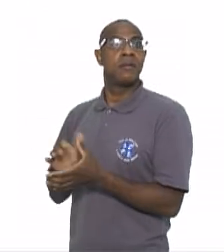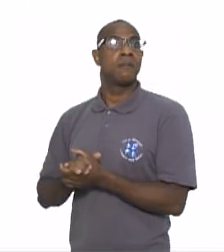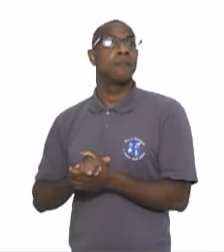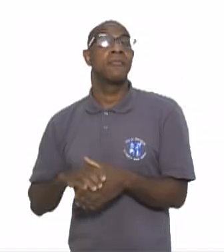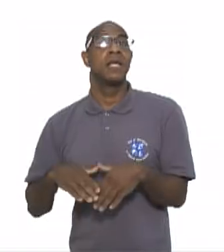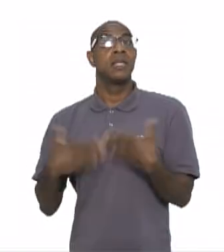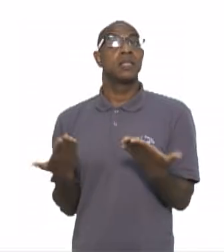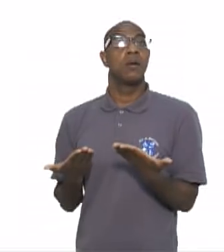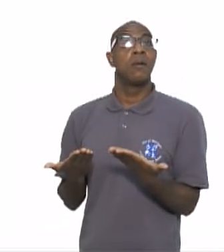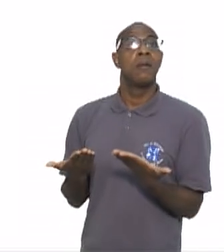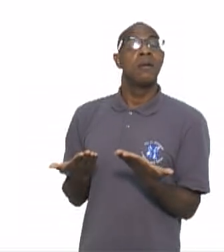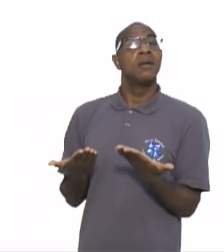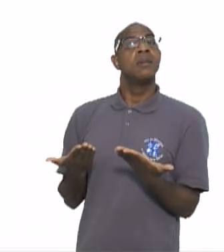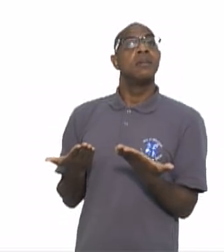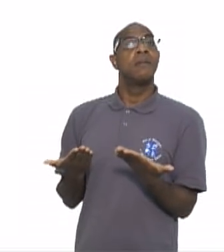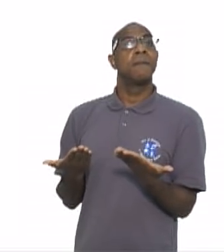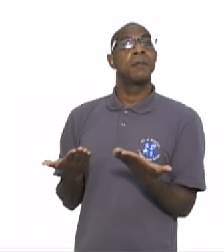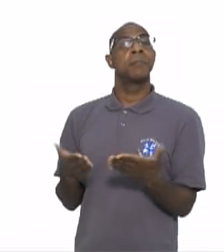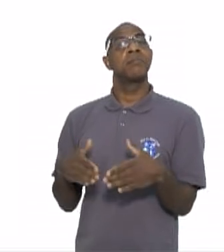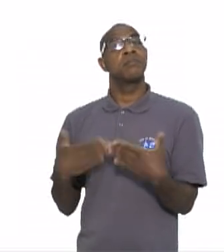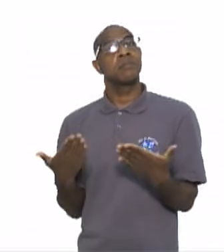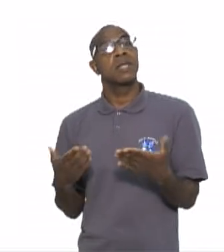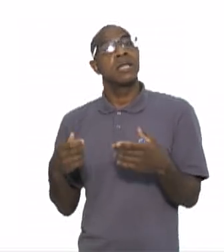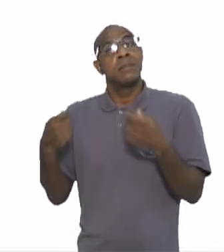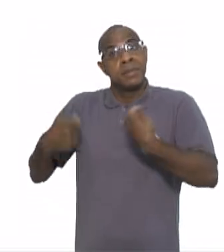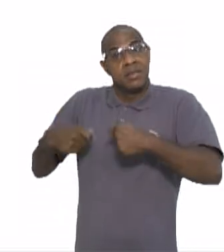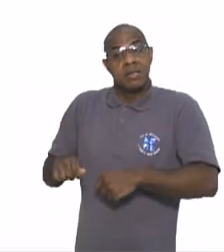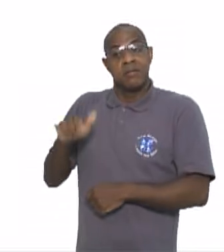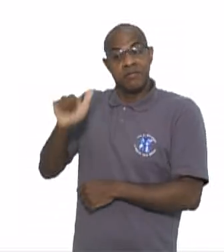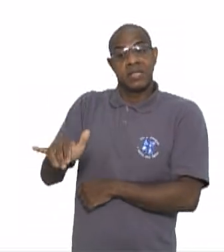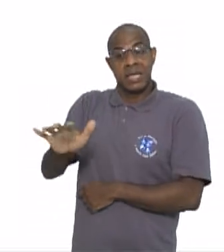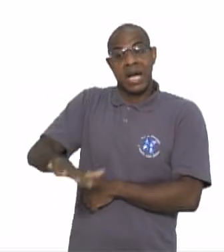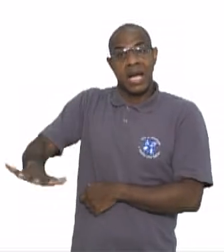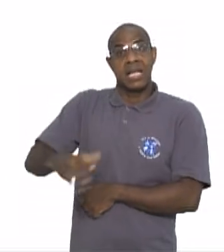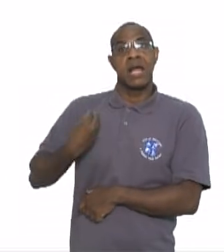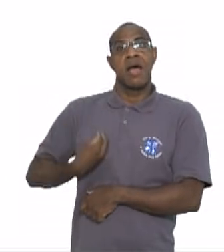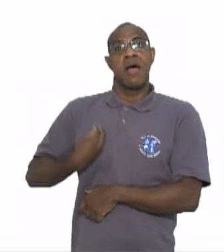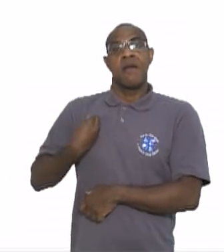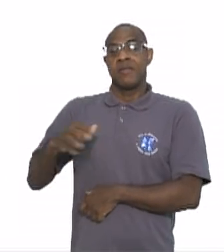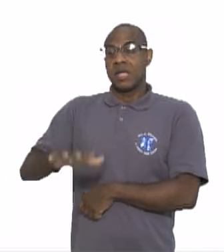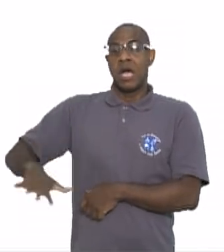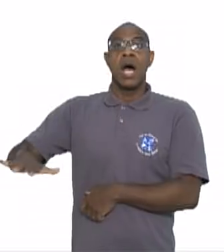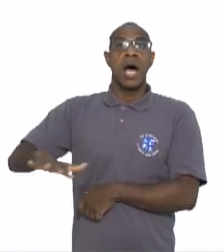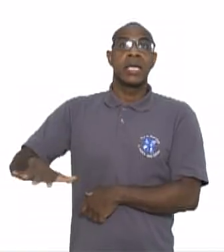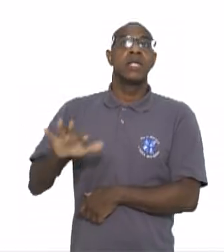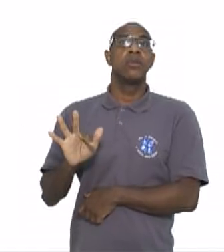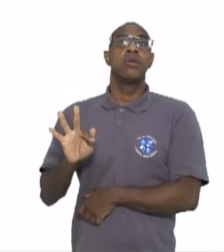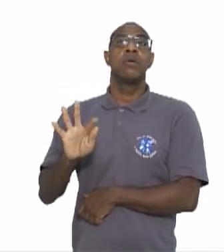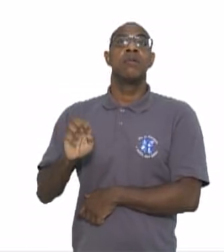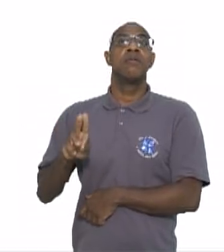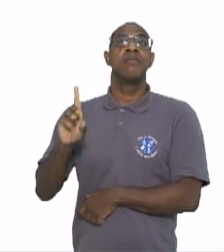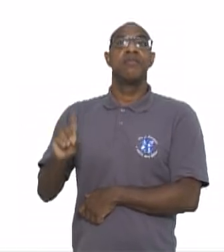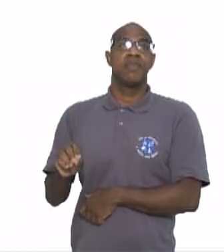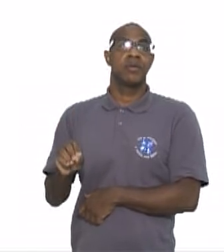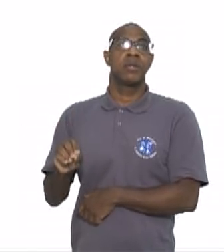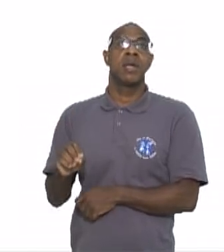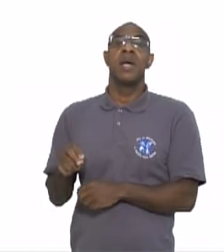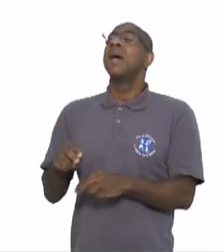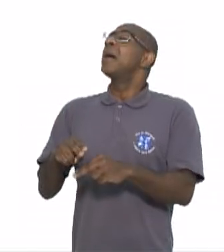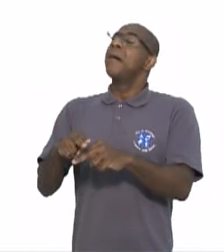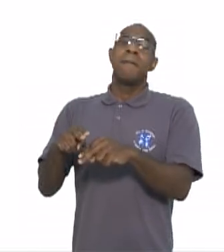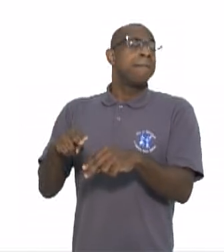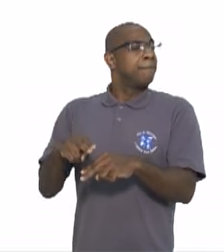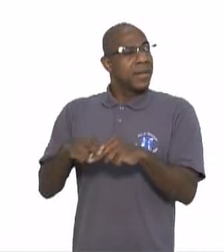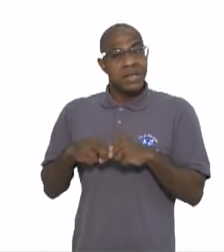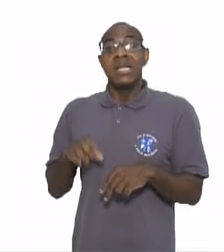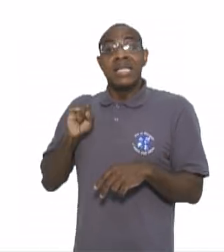camponês na condição de vinculado à terra, ou seja, ele deveria permanecer toda a vida naquele feudo, mesmo com a morte do seu